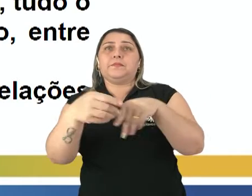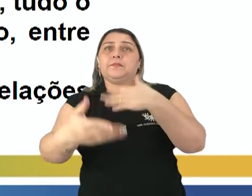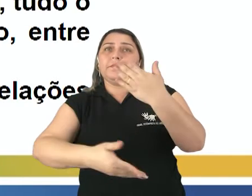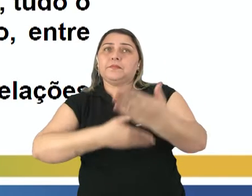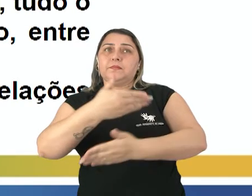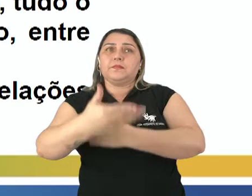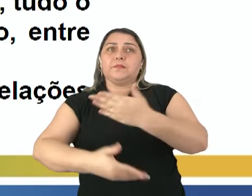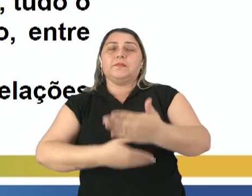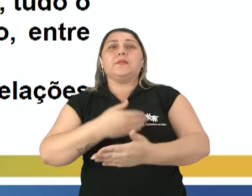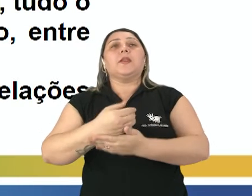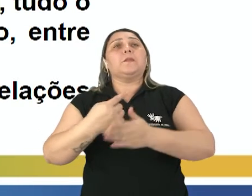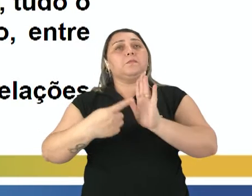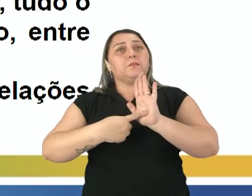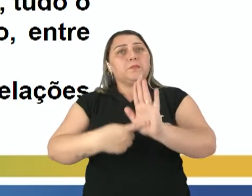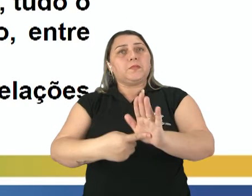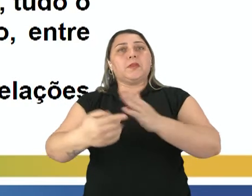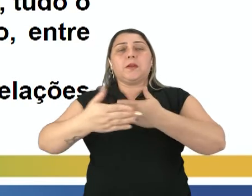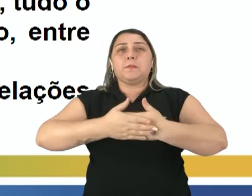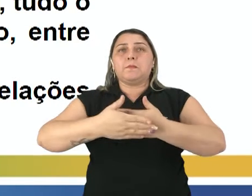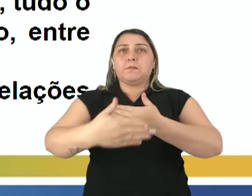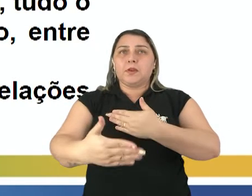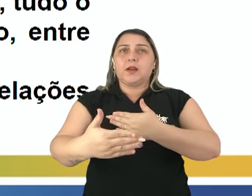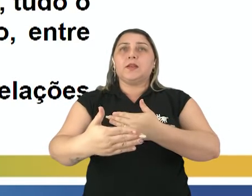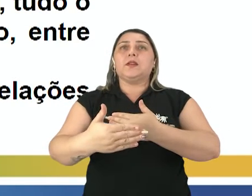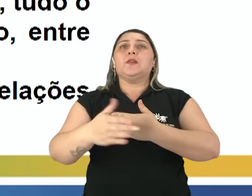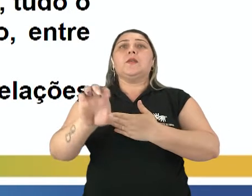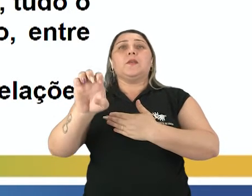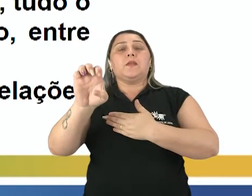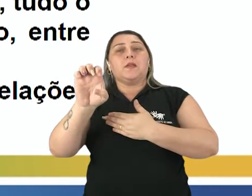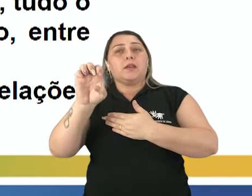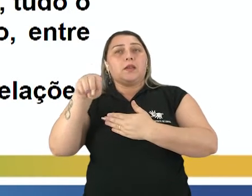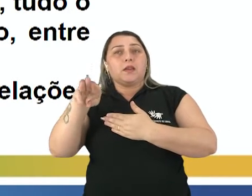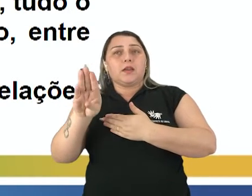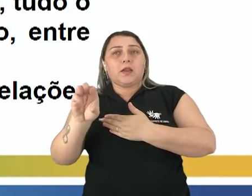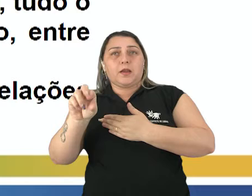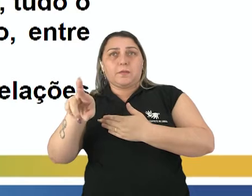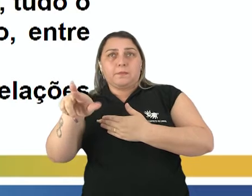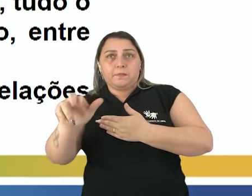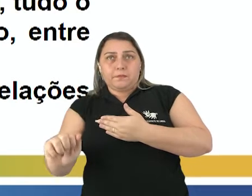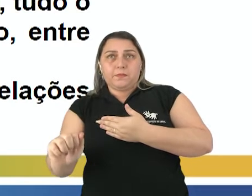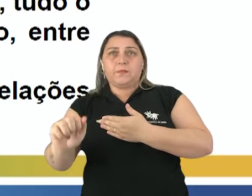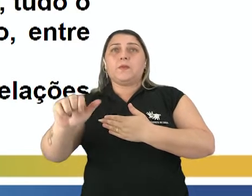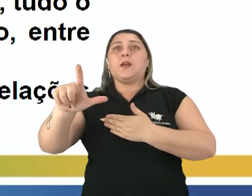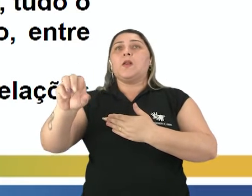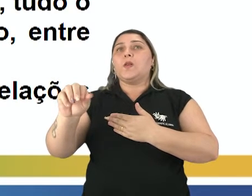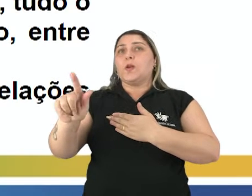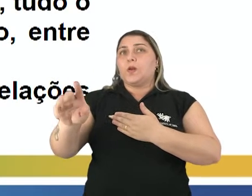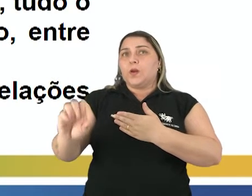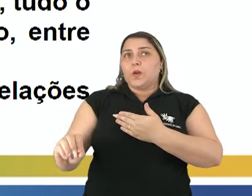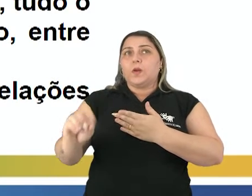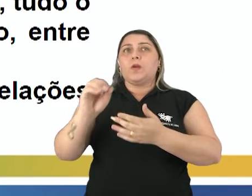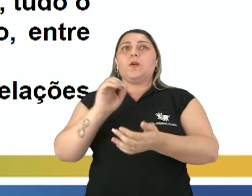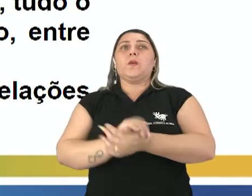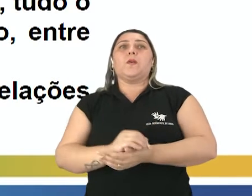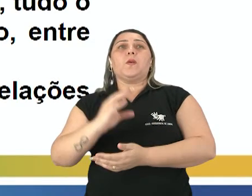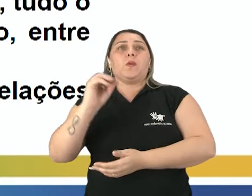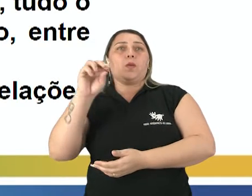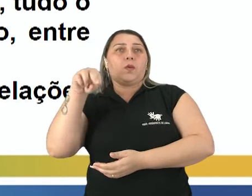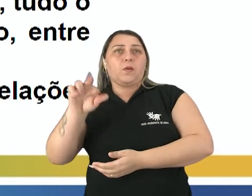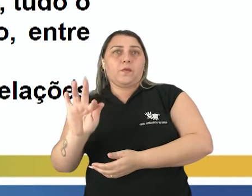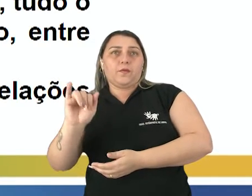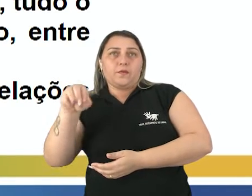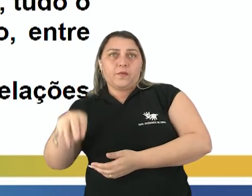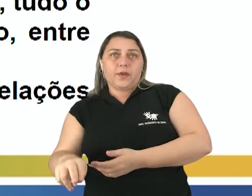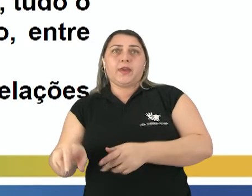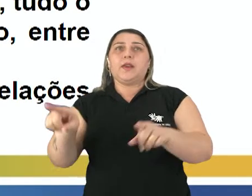uma continuidade. A coesão sequencial usa expressões como diante do exposto, a partir dessas considerações,